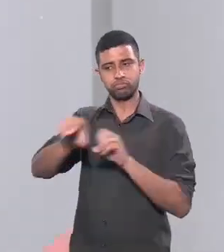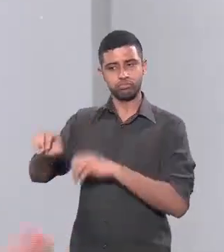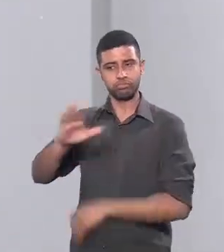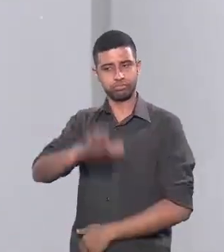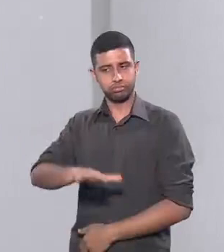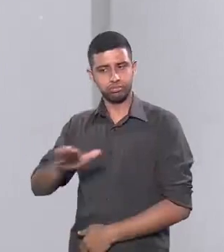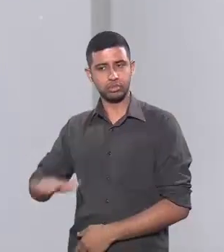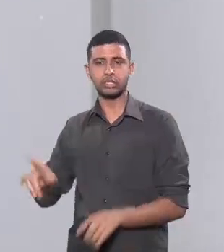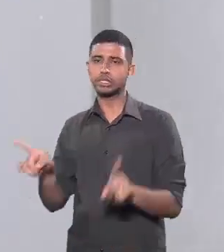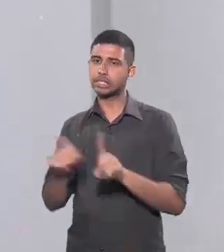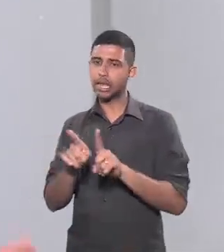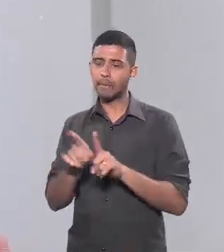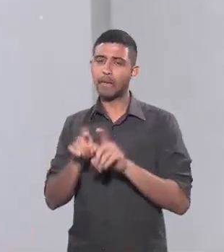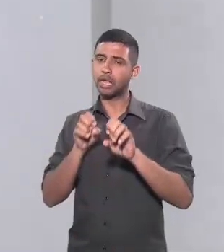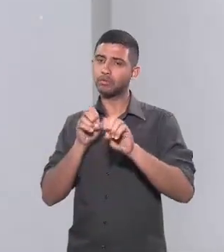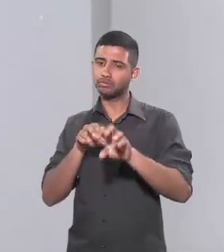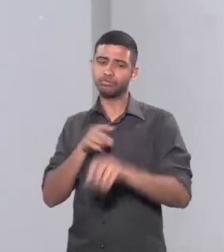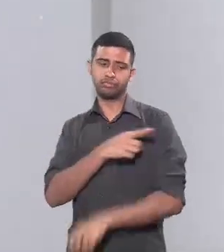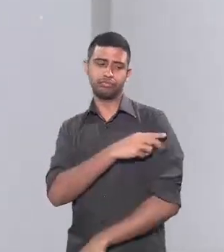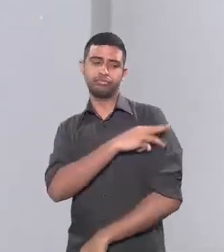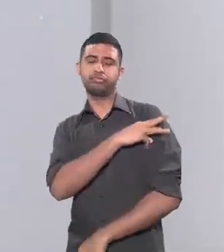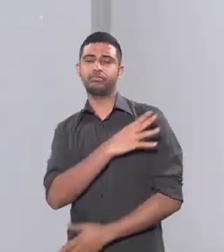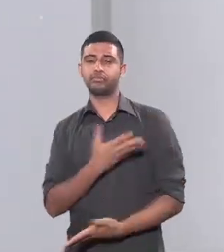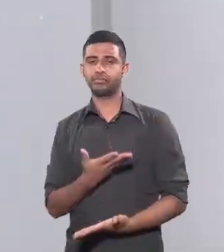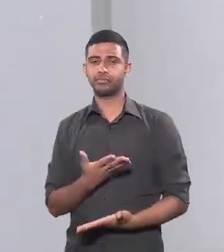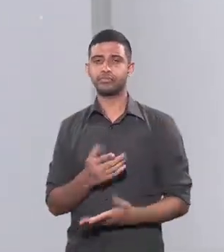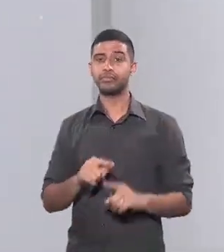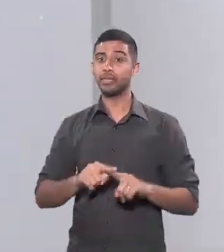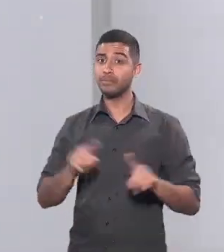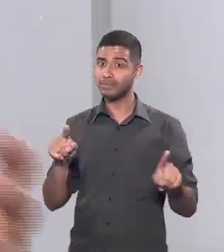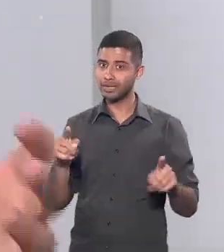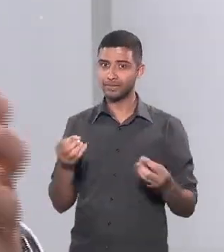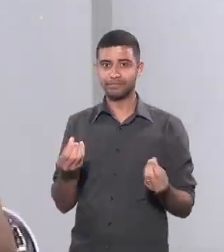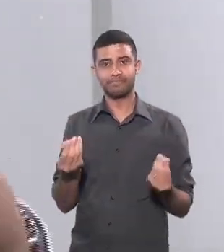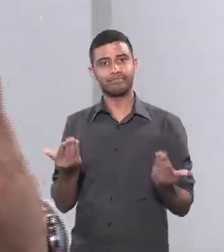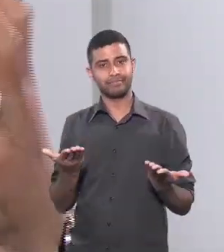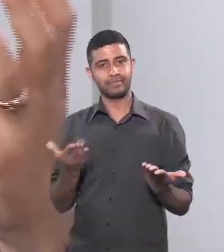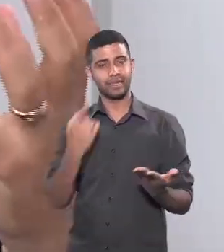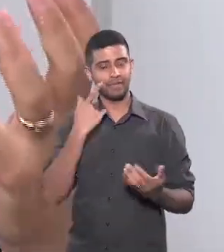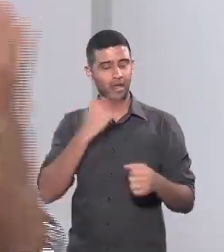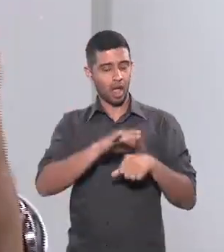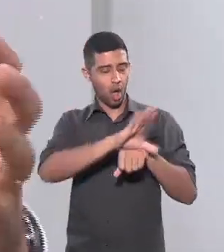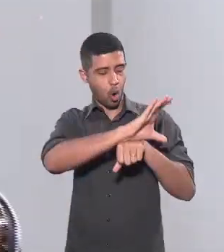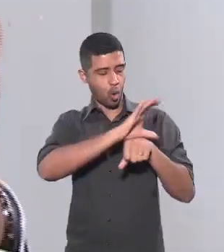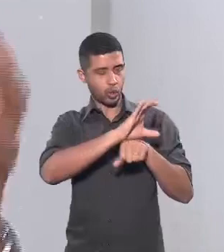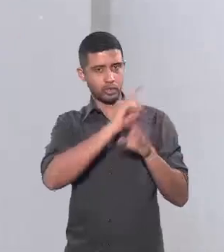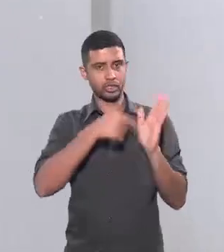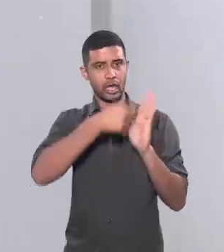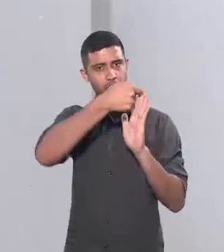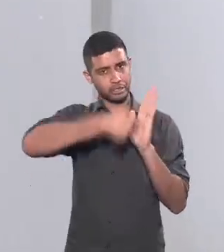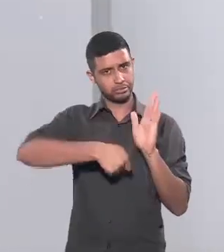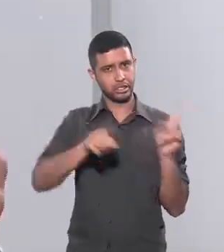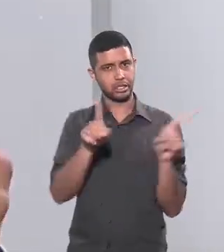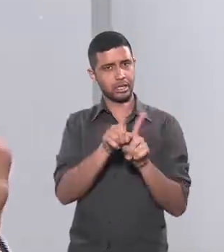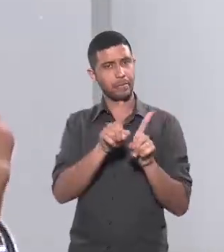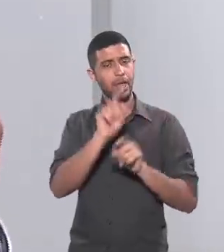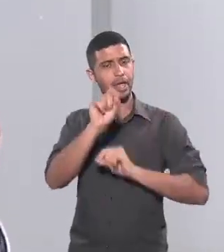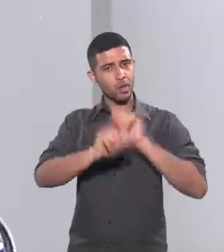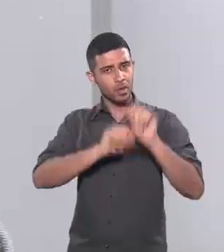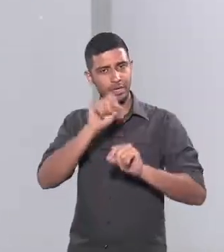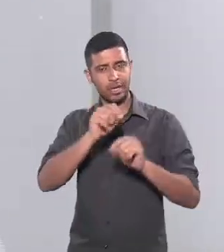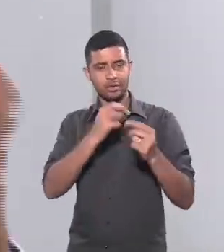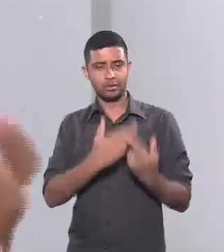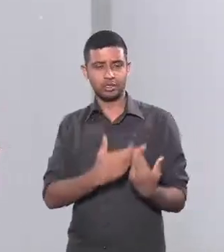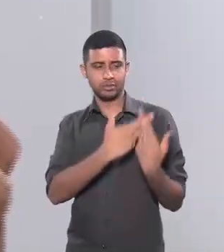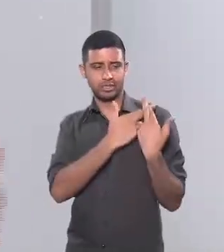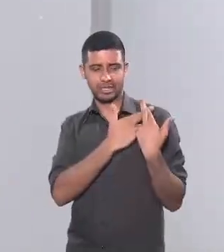educação infantil e no ensino fundamental. Mas, Entendi. Apesar disso, a Constituição ela também diz expressamente que